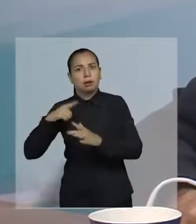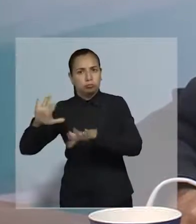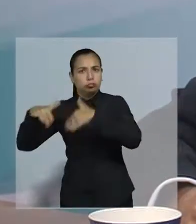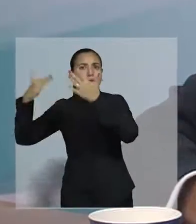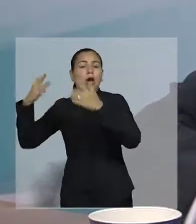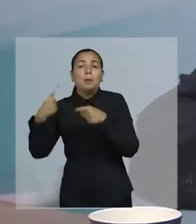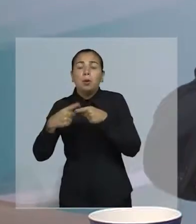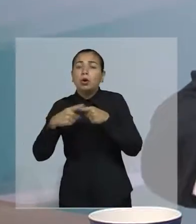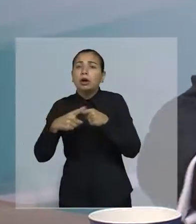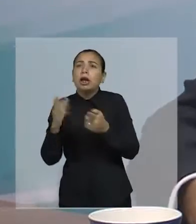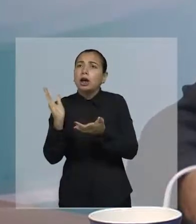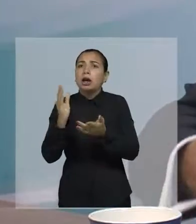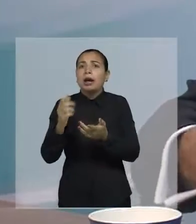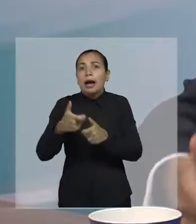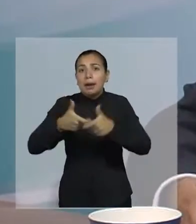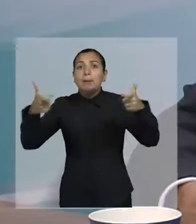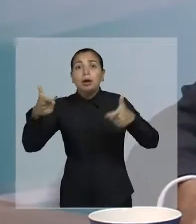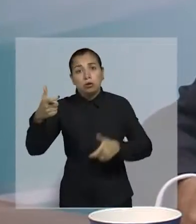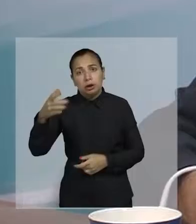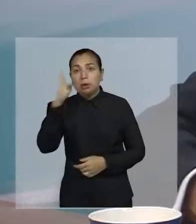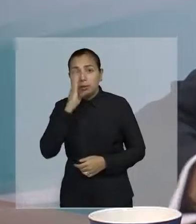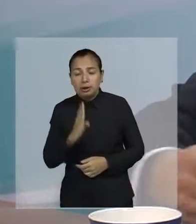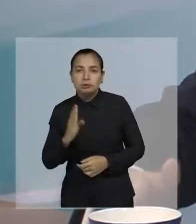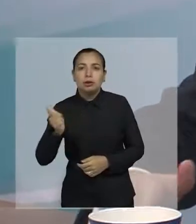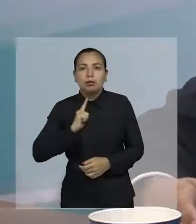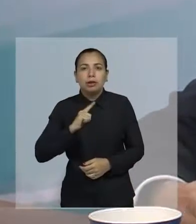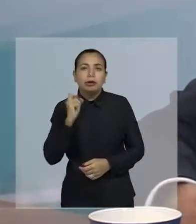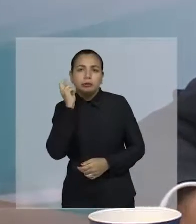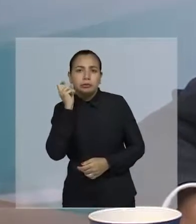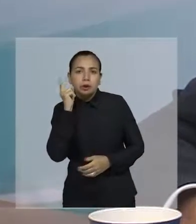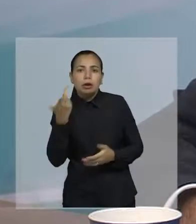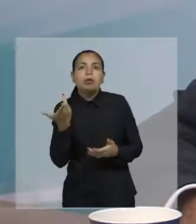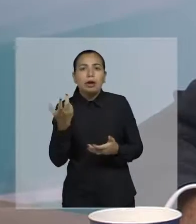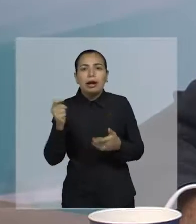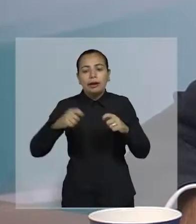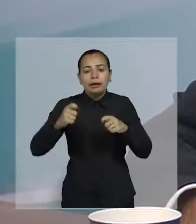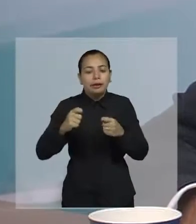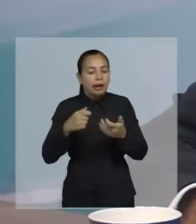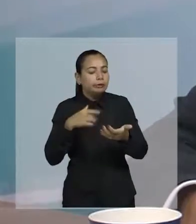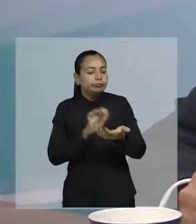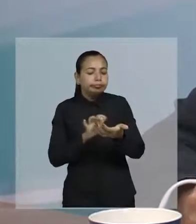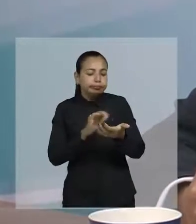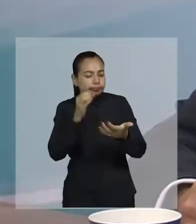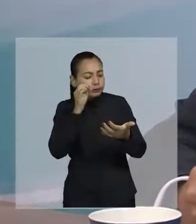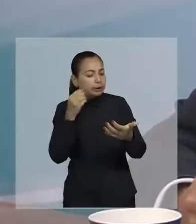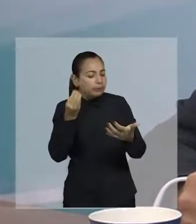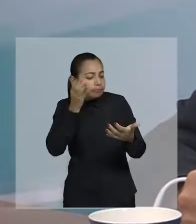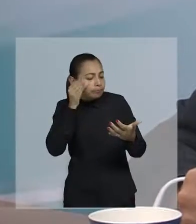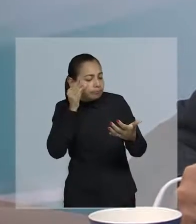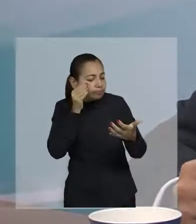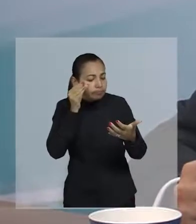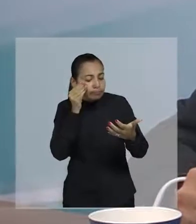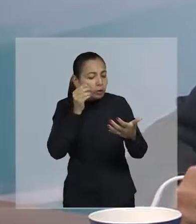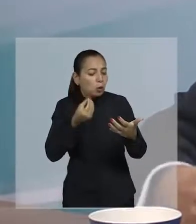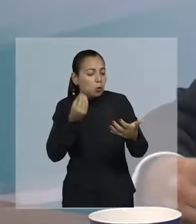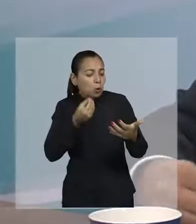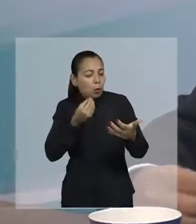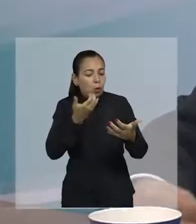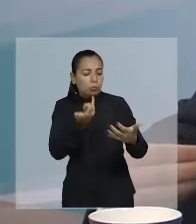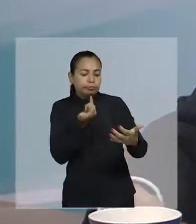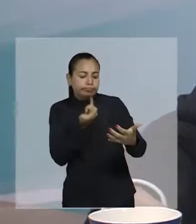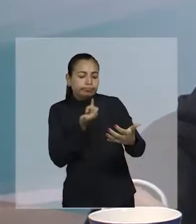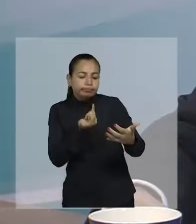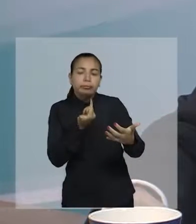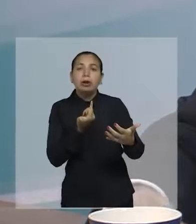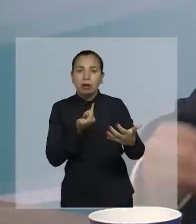celular na mão e isso dá uma facilidade muito grande para ter acesso às redes sociais. Mas acho que o poder de